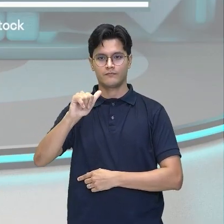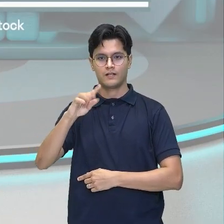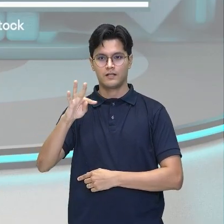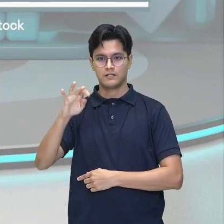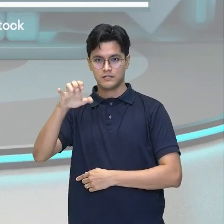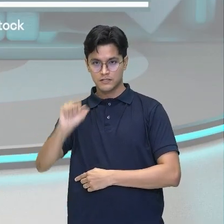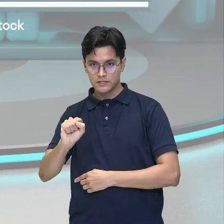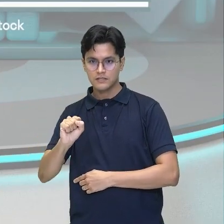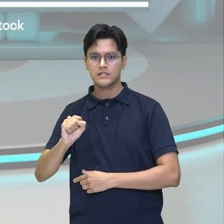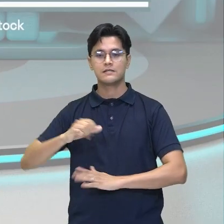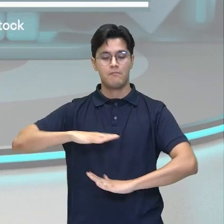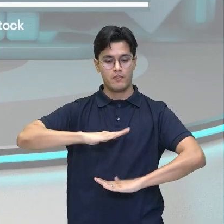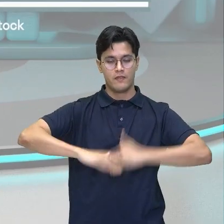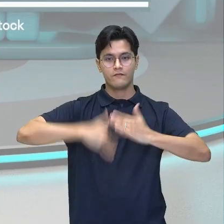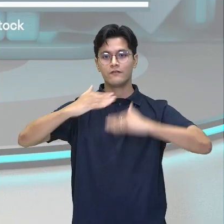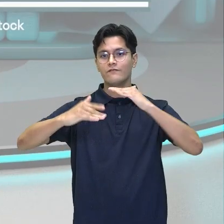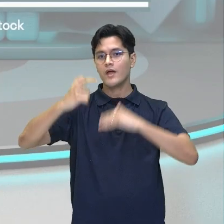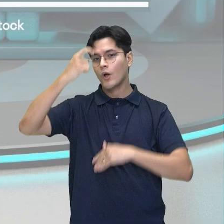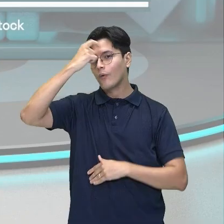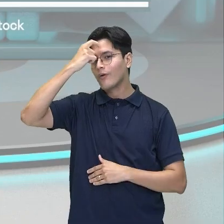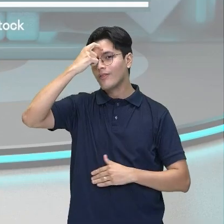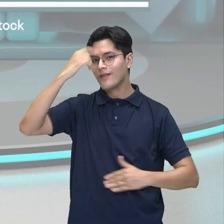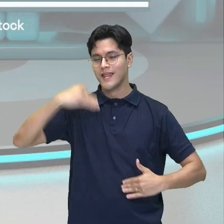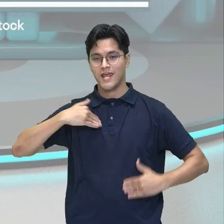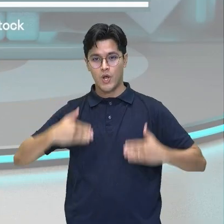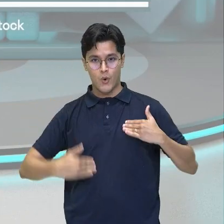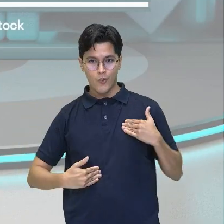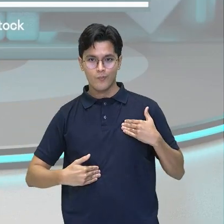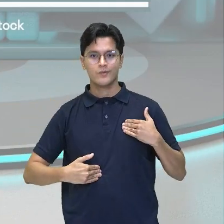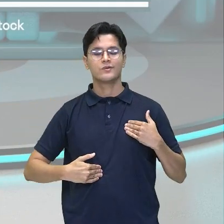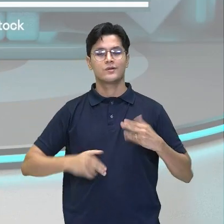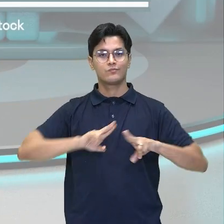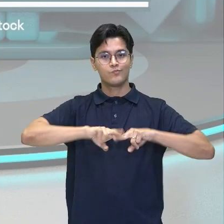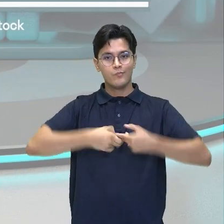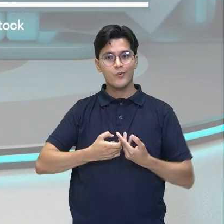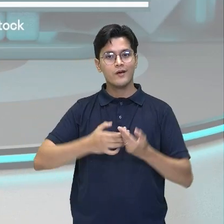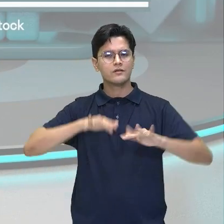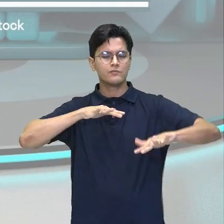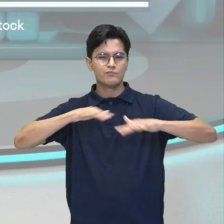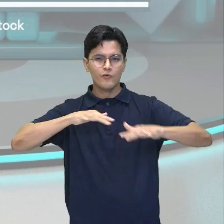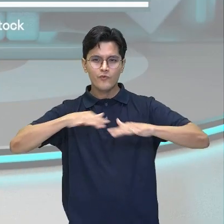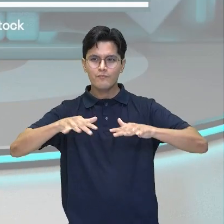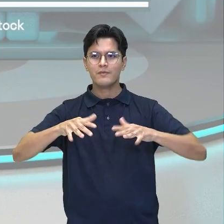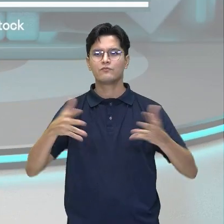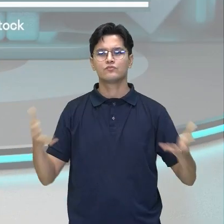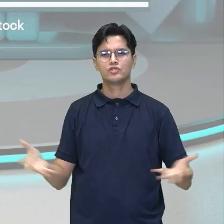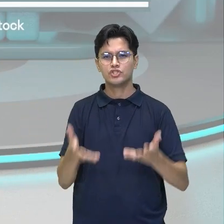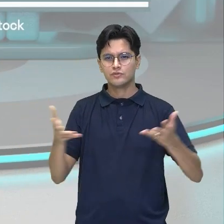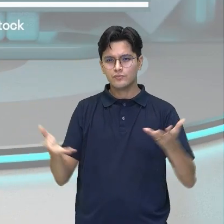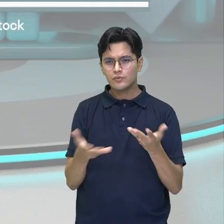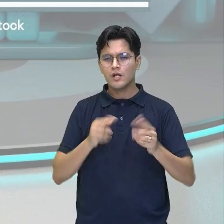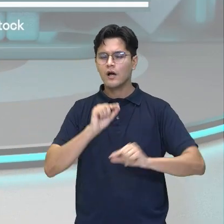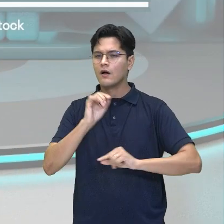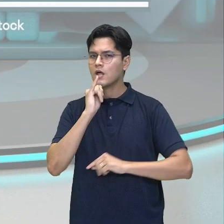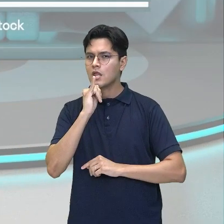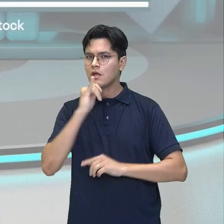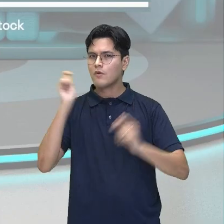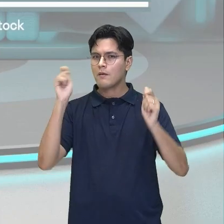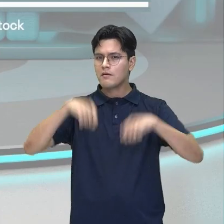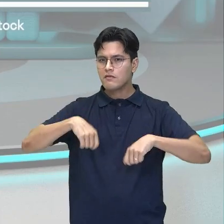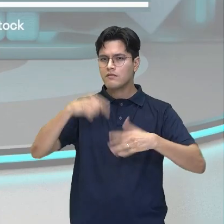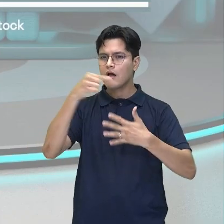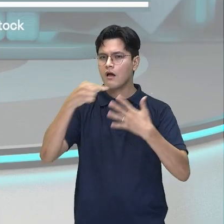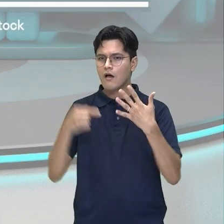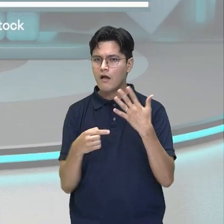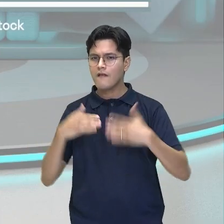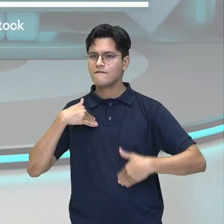corporal, movimentos que vão estimular o desenvolvimento de capacidades físicas, né, como a flexibilidade,